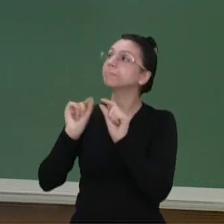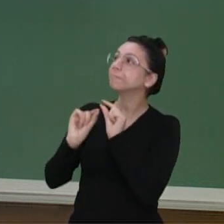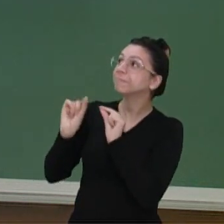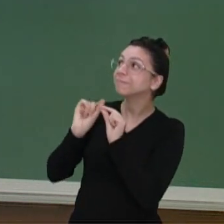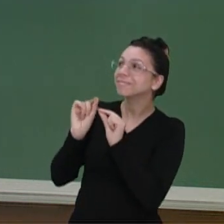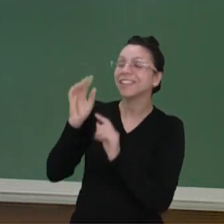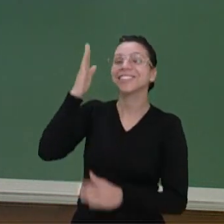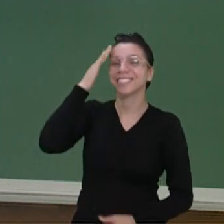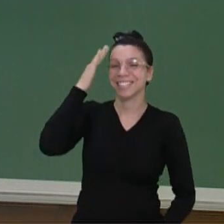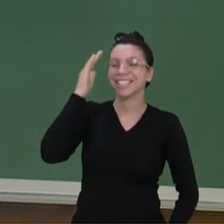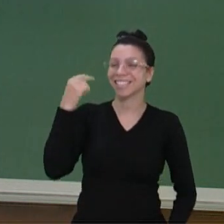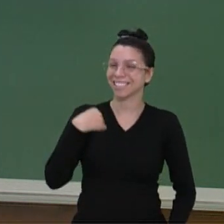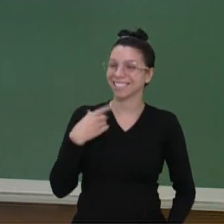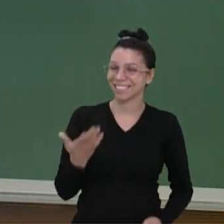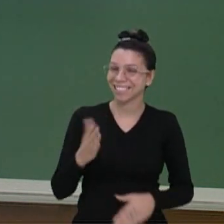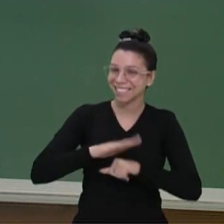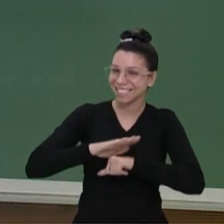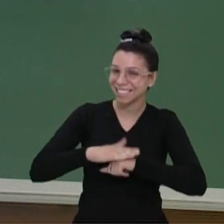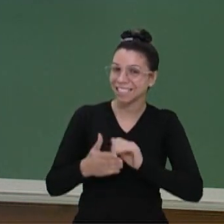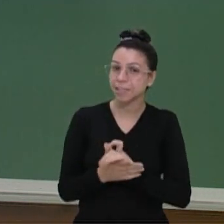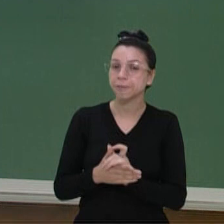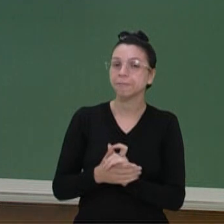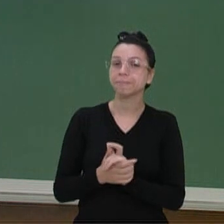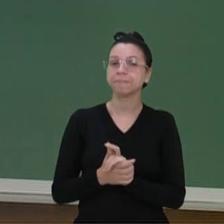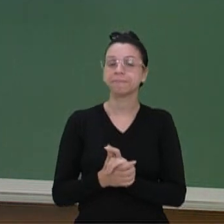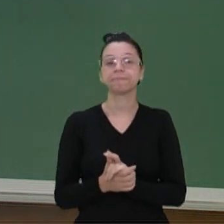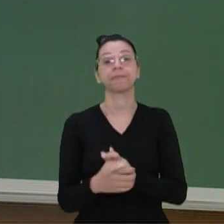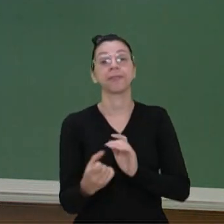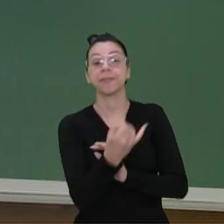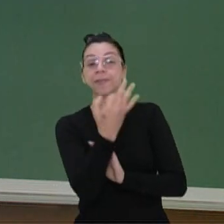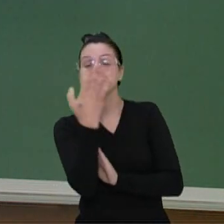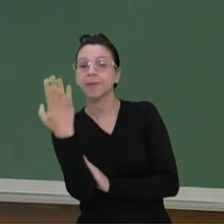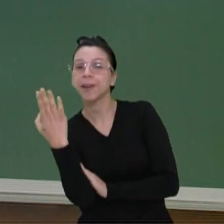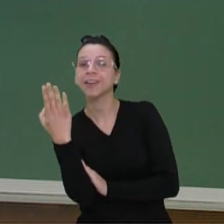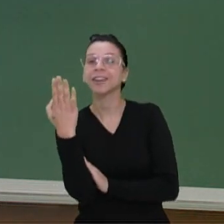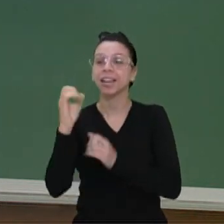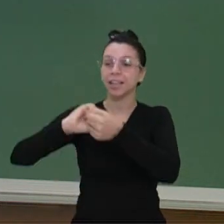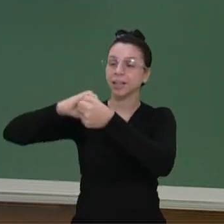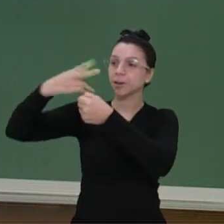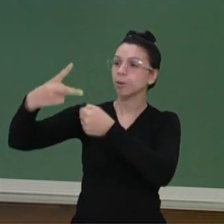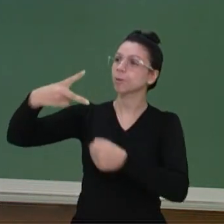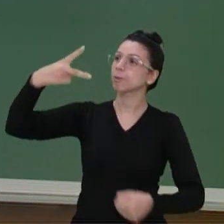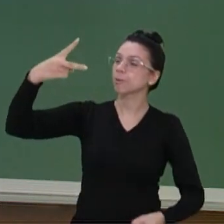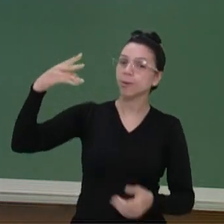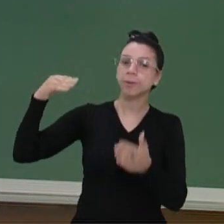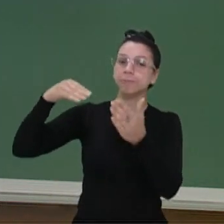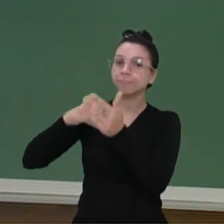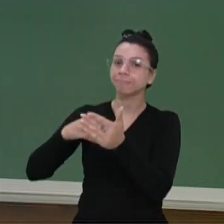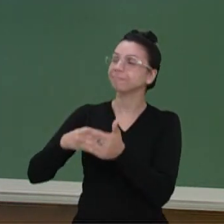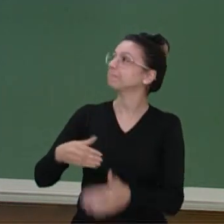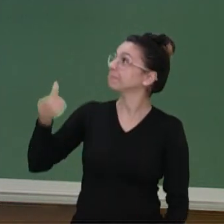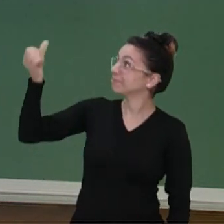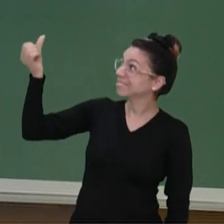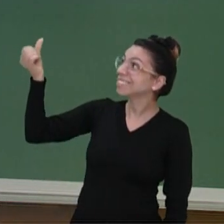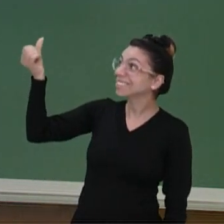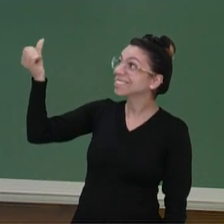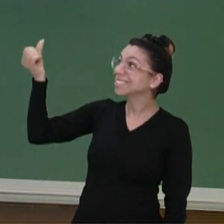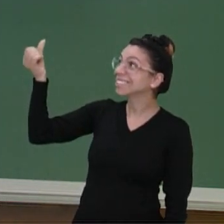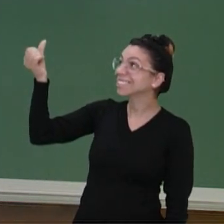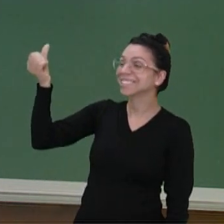gente, eu sei que você sabe, qual é o expoente do 2 para chegar no 64? Qual é? Fala pra